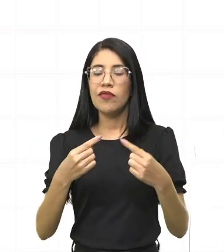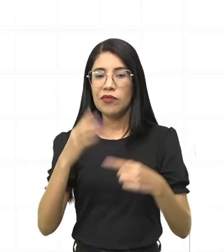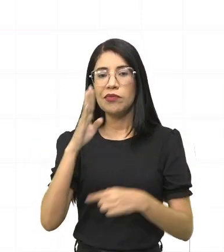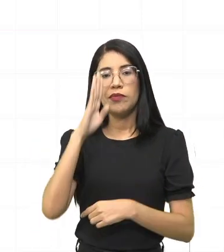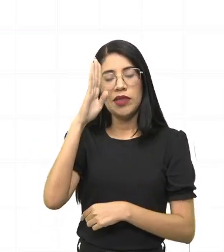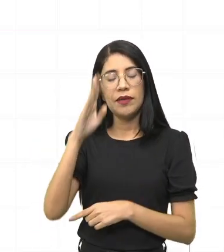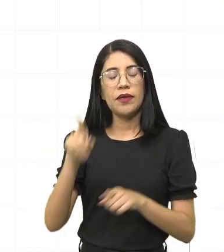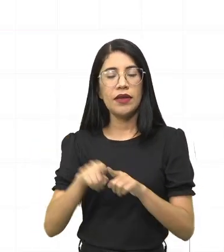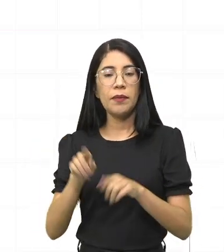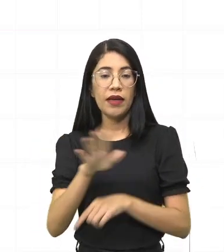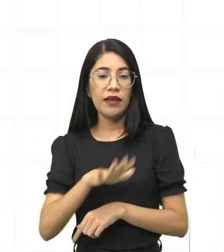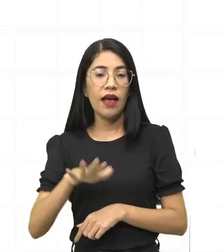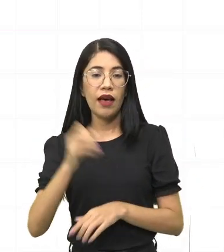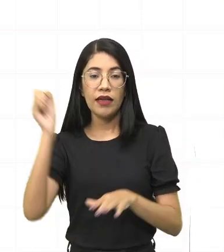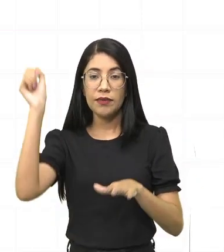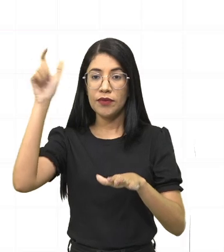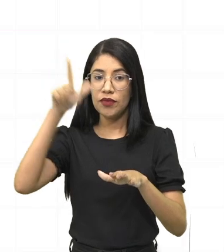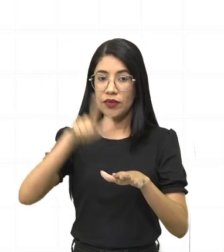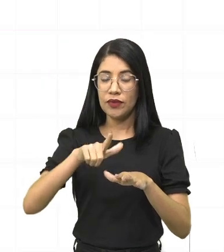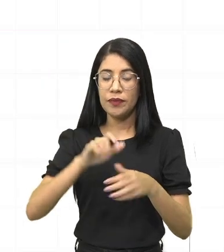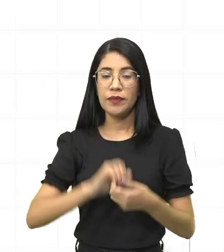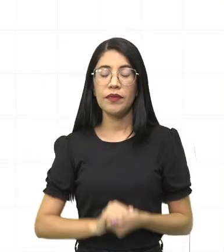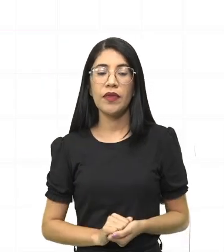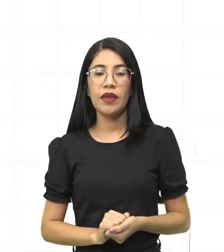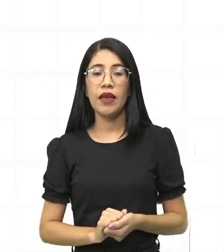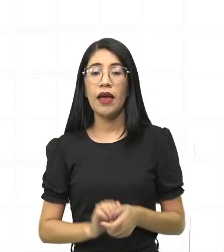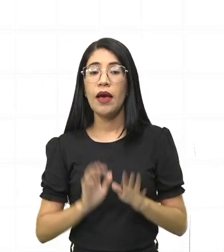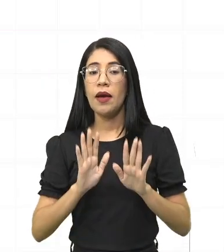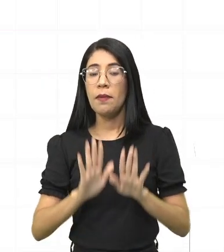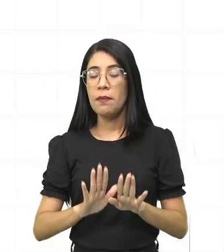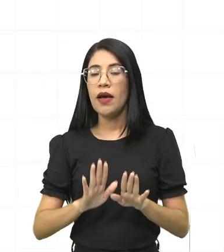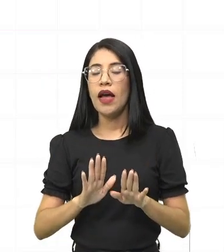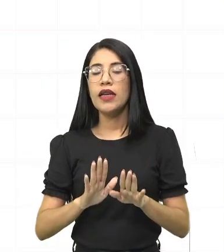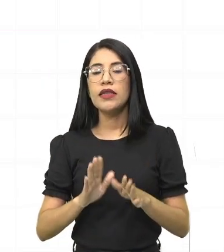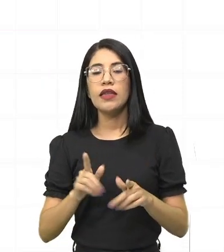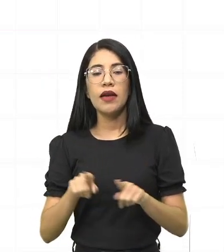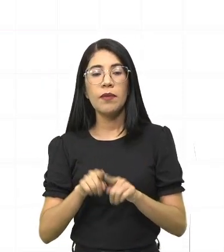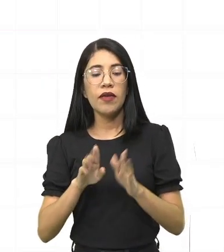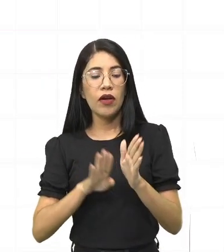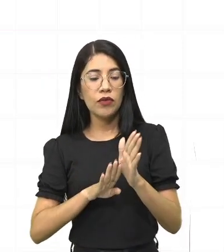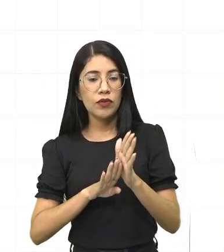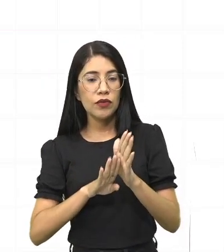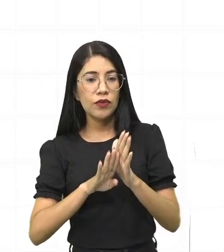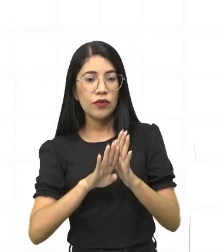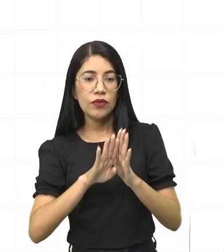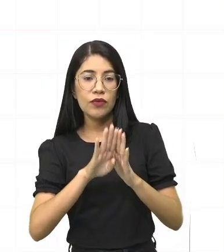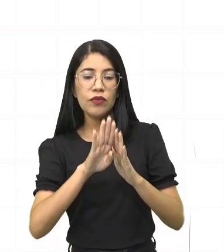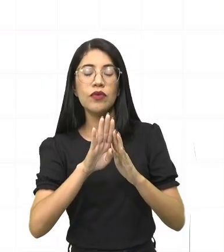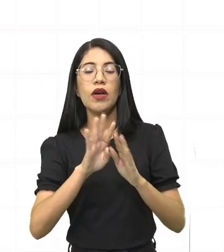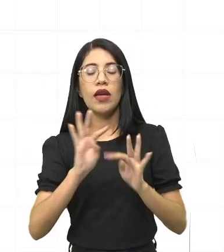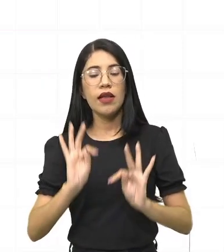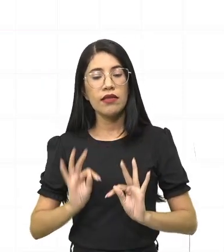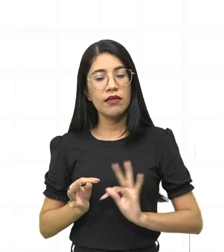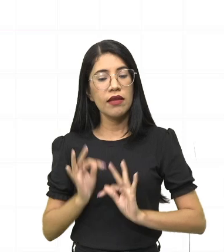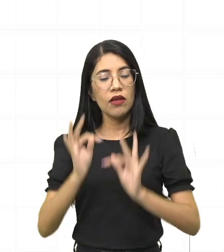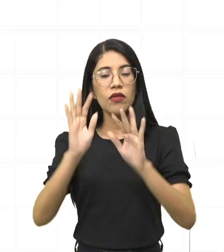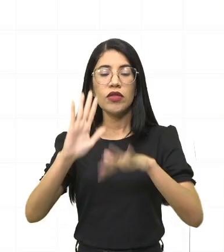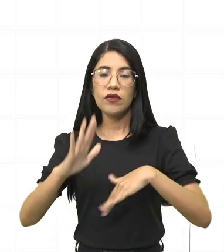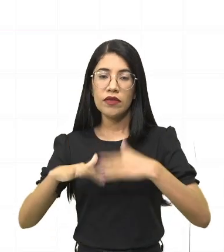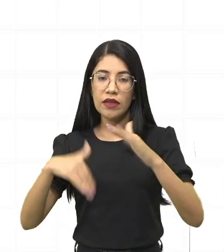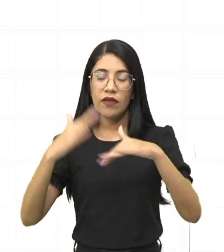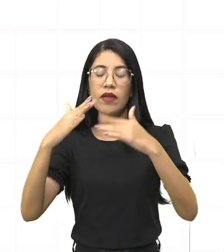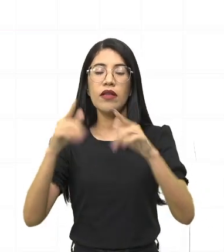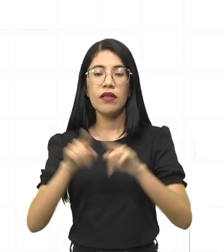dentro da energia solar. No entanto, né, vem aumentando, né, os avanços tecnológicos,